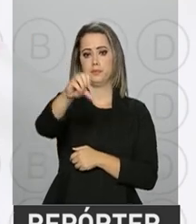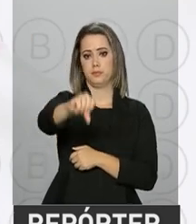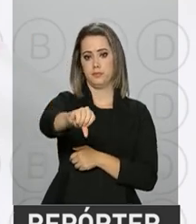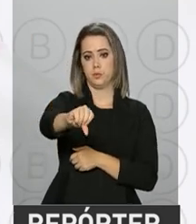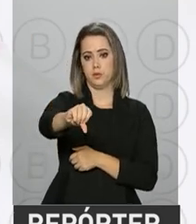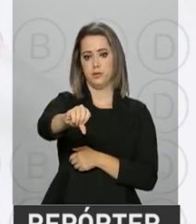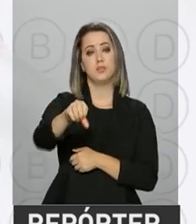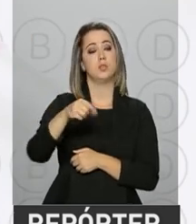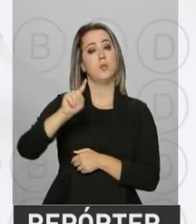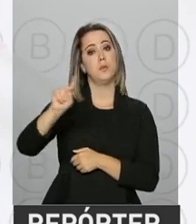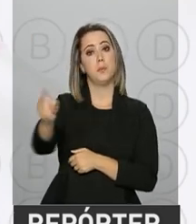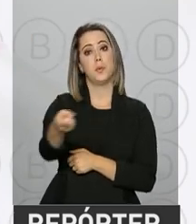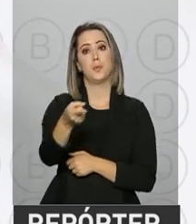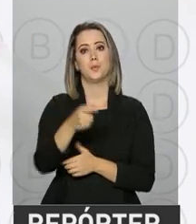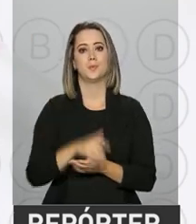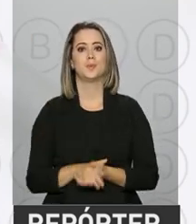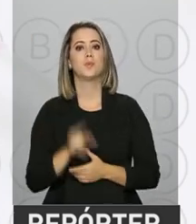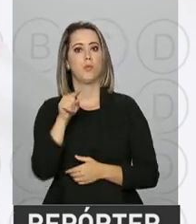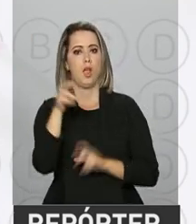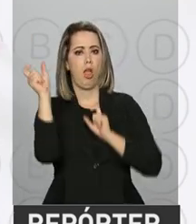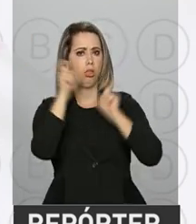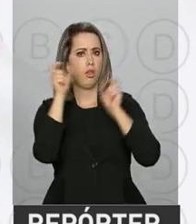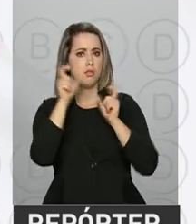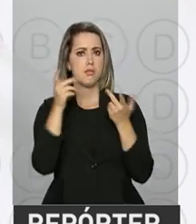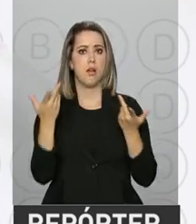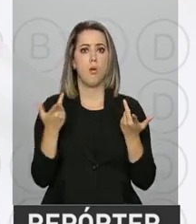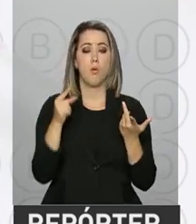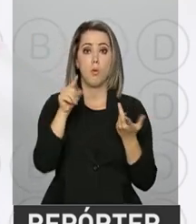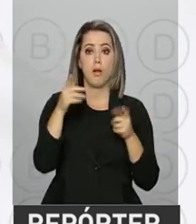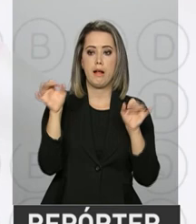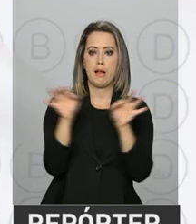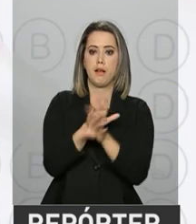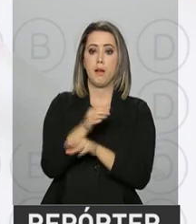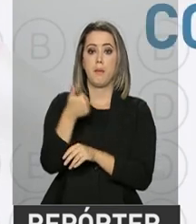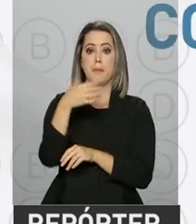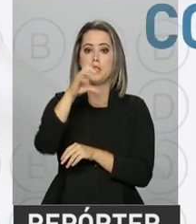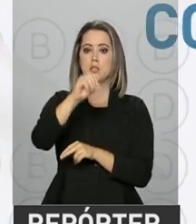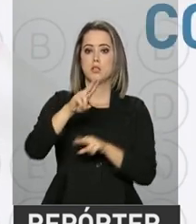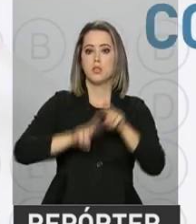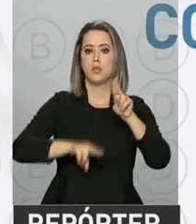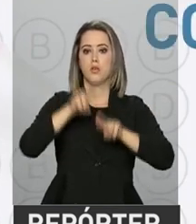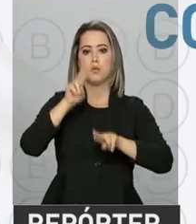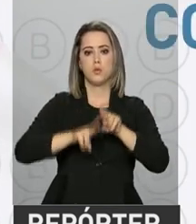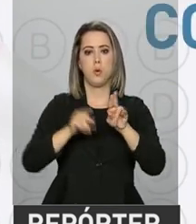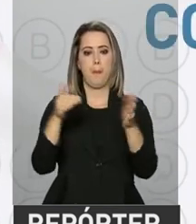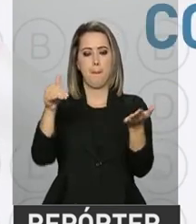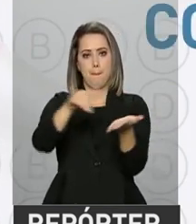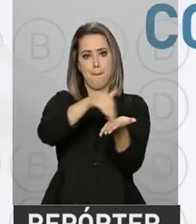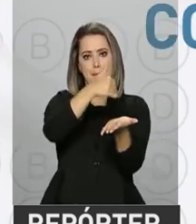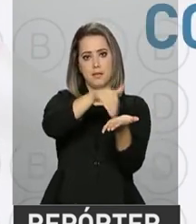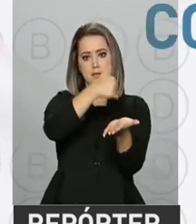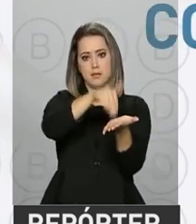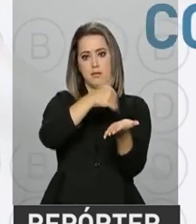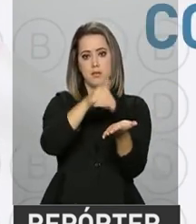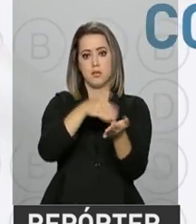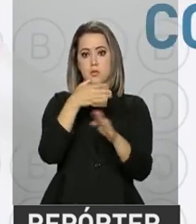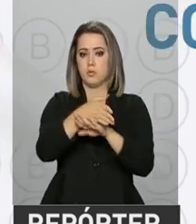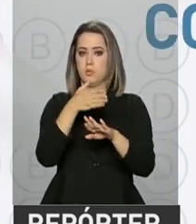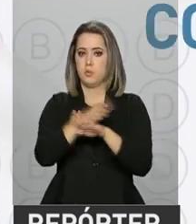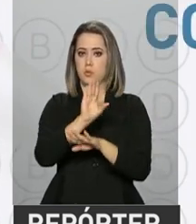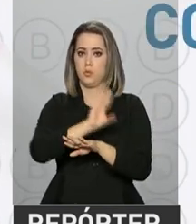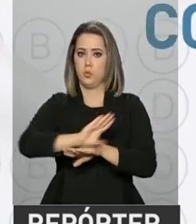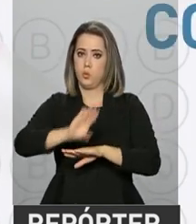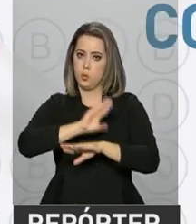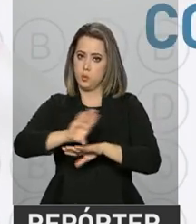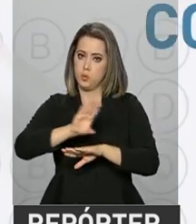ultrapassa 79 mil. E atenção estudante, termina em 19 de junho o prazo para procurar a instituição de ensino para